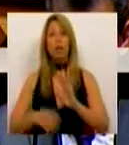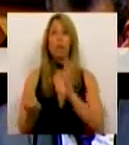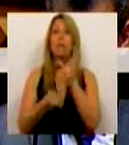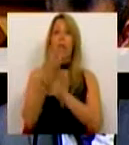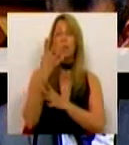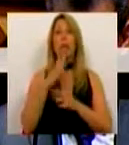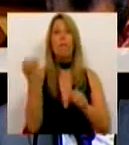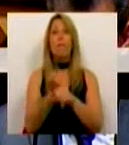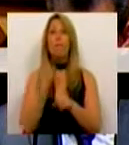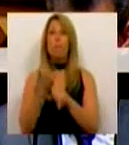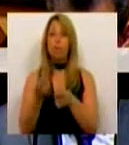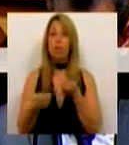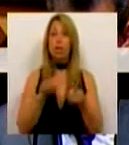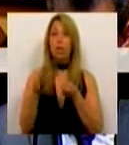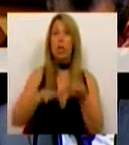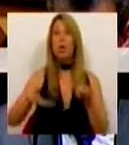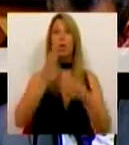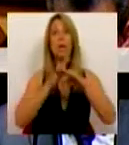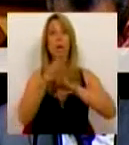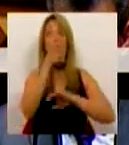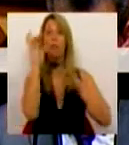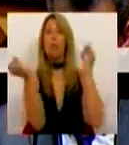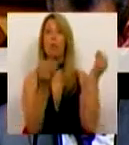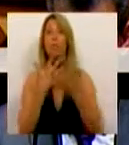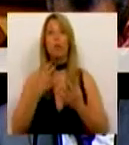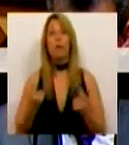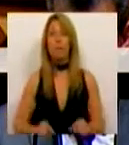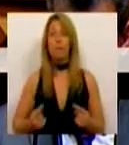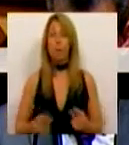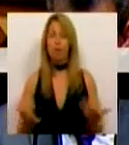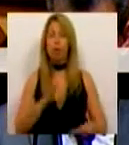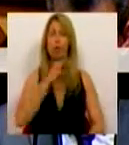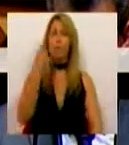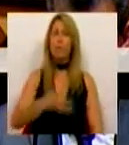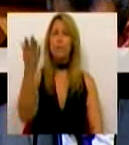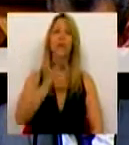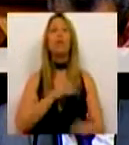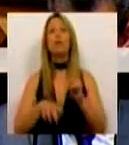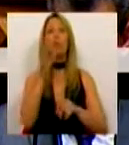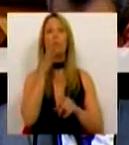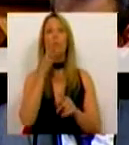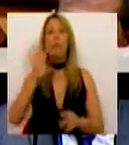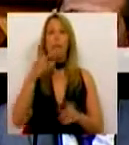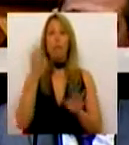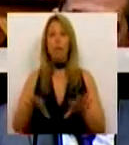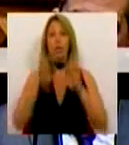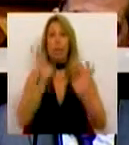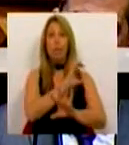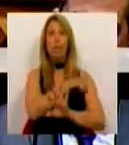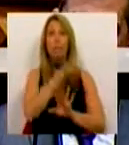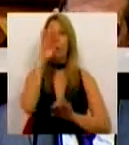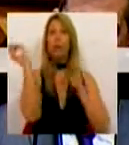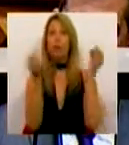e extinção das zonas de intervenção florestal. Sr. Presidente, Srs. Deputados, um país com o potencial florestal